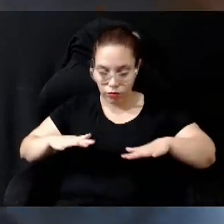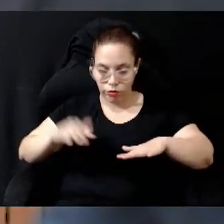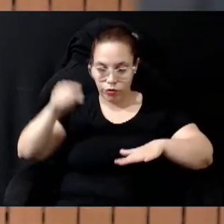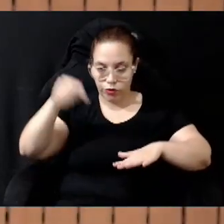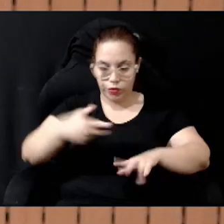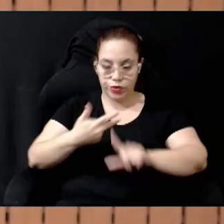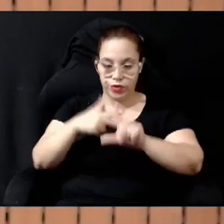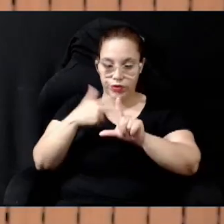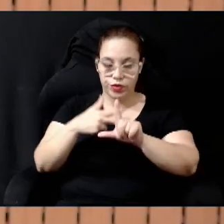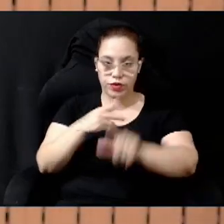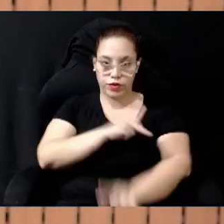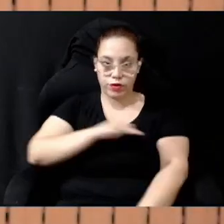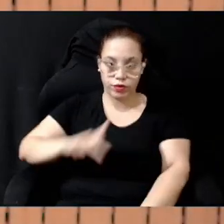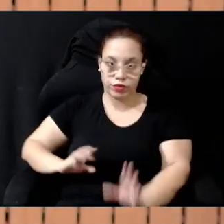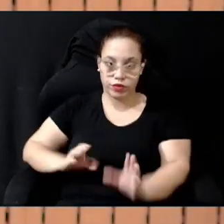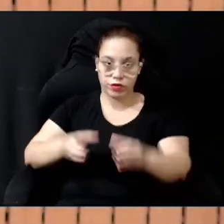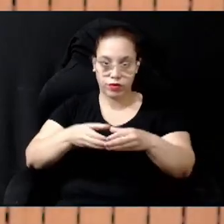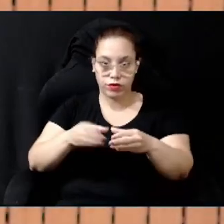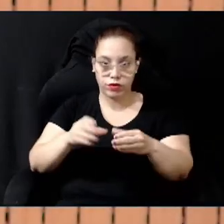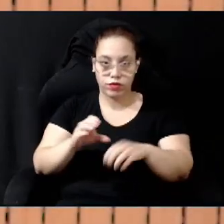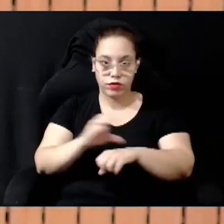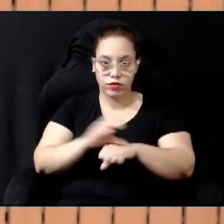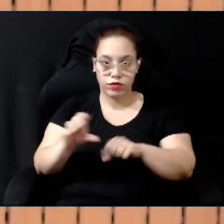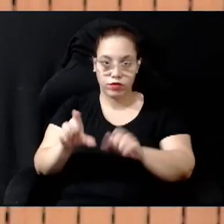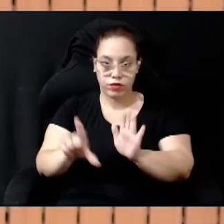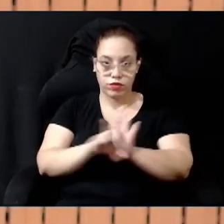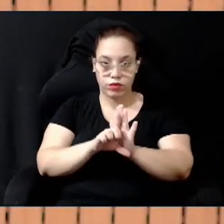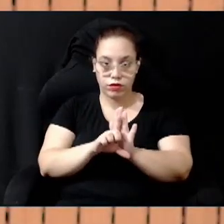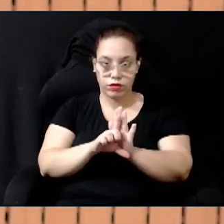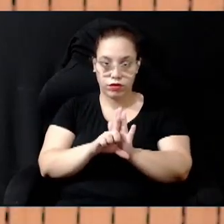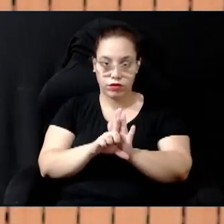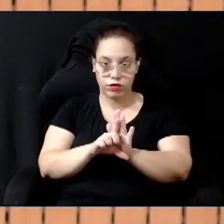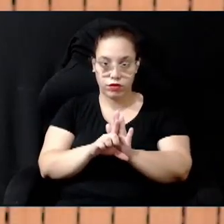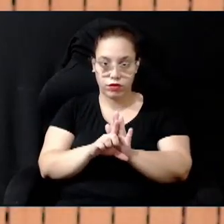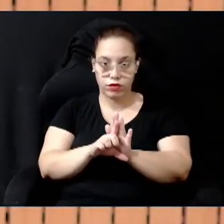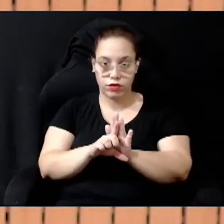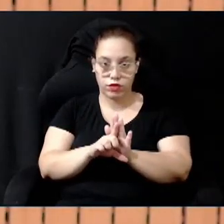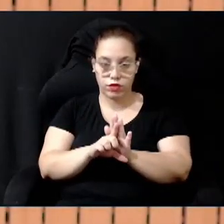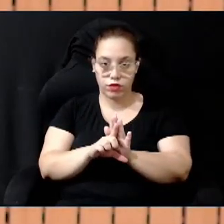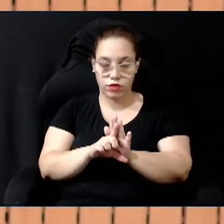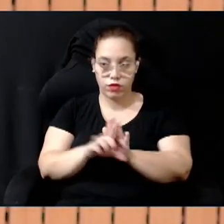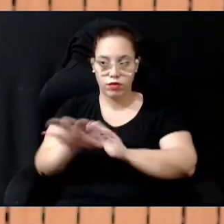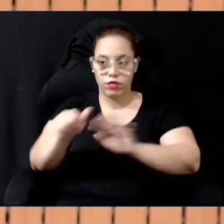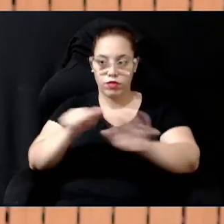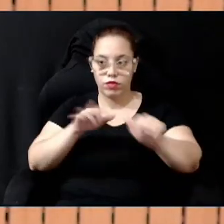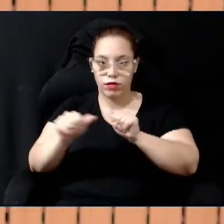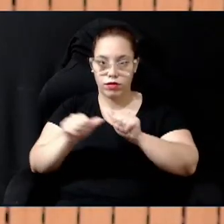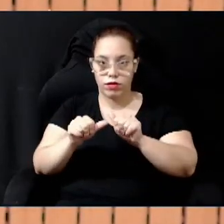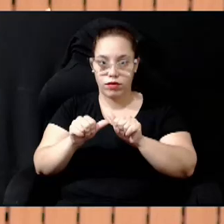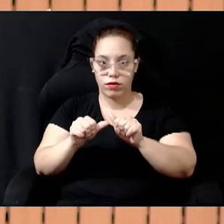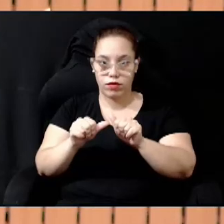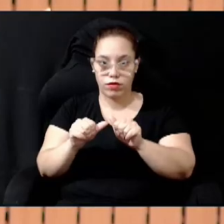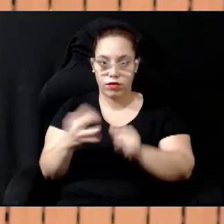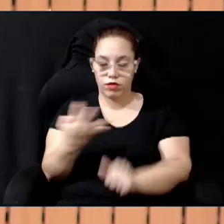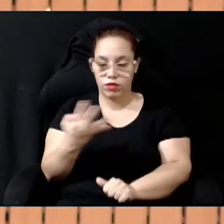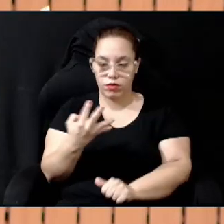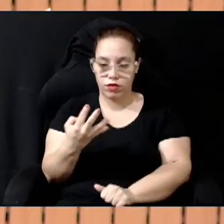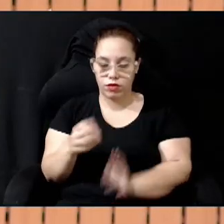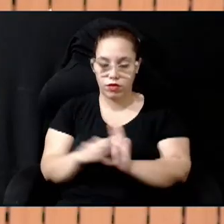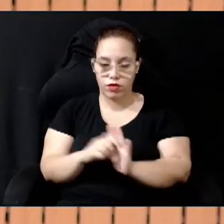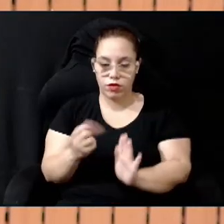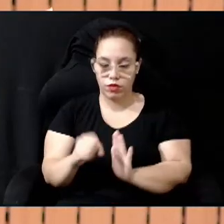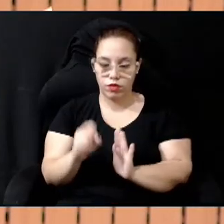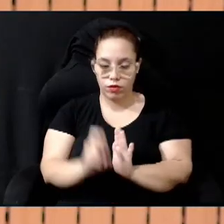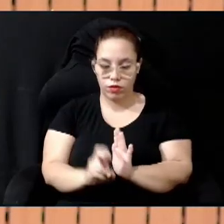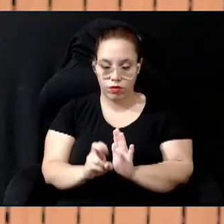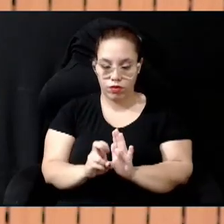da Comissão de Constituição e Legalidade da Câmara Municipal de Campinas convoca, nos termos do inciso 4 do artigo 85 do Regimento